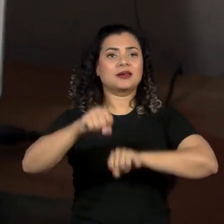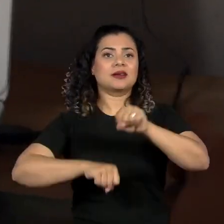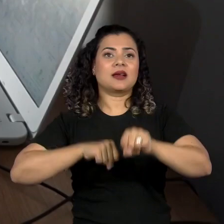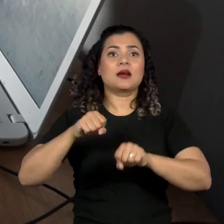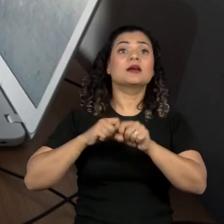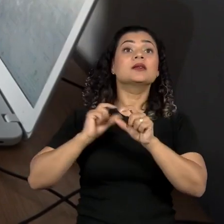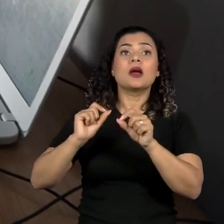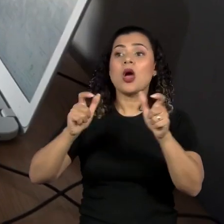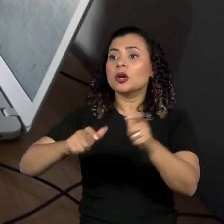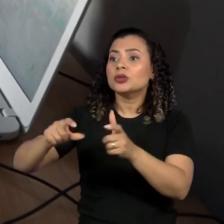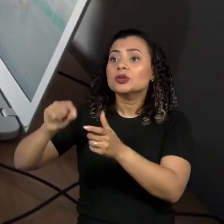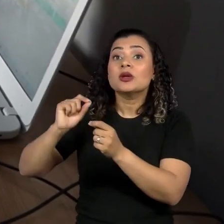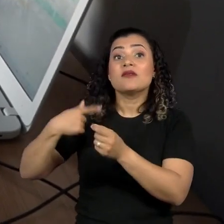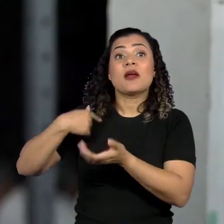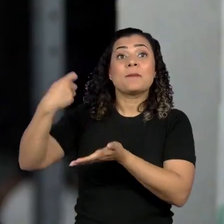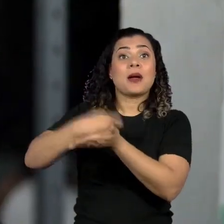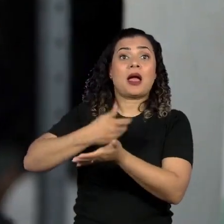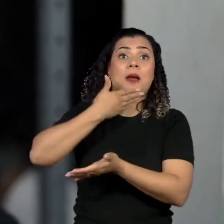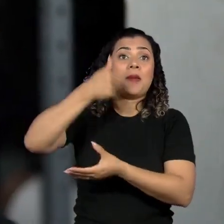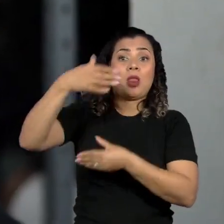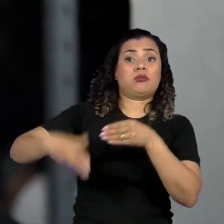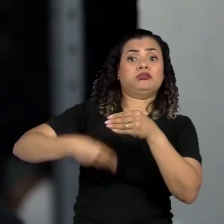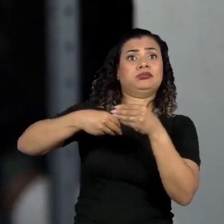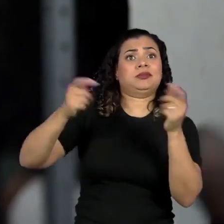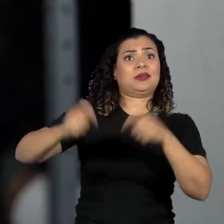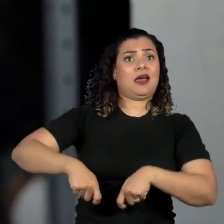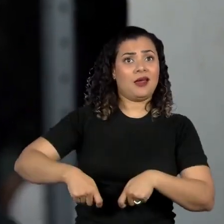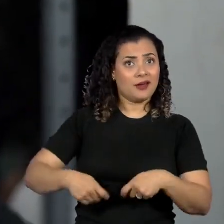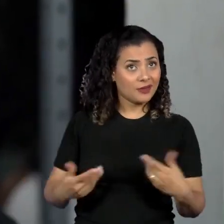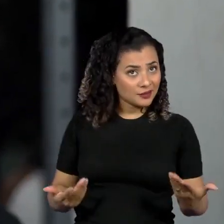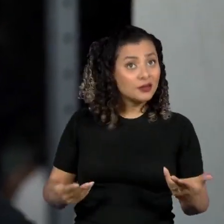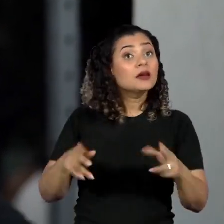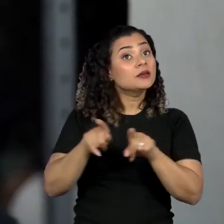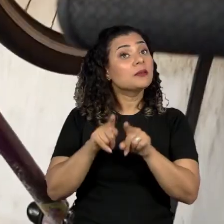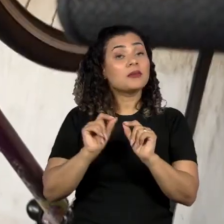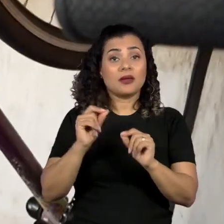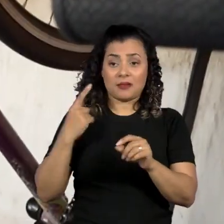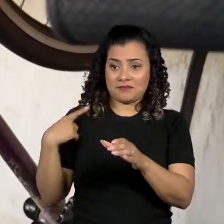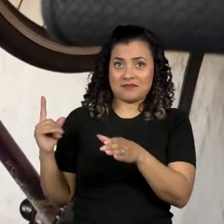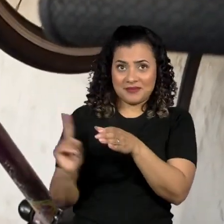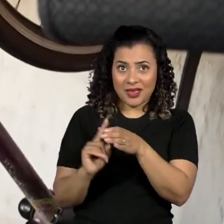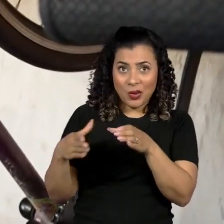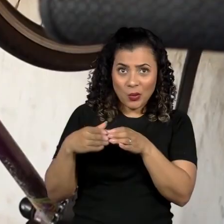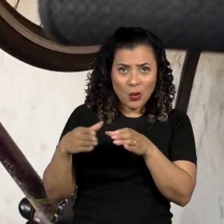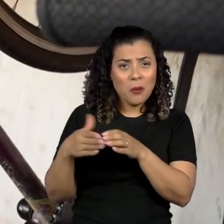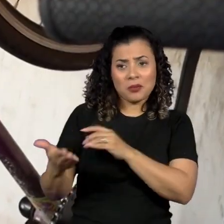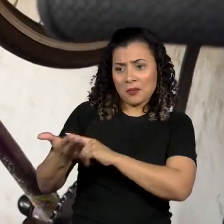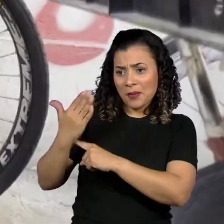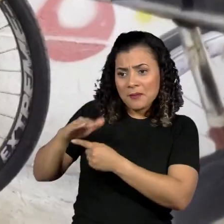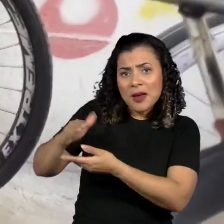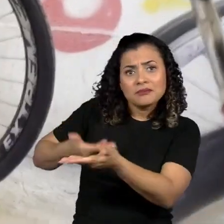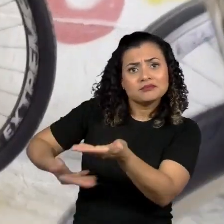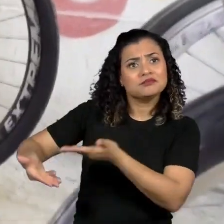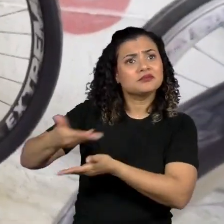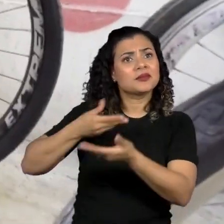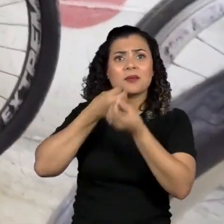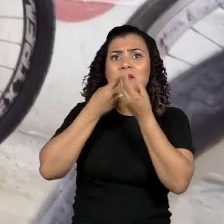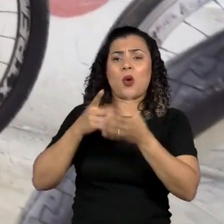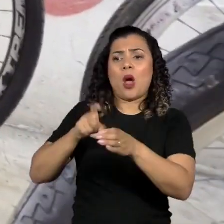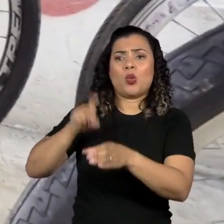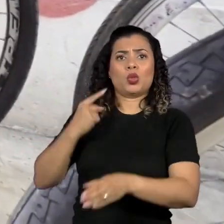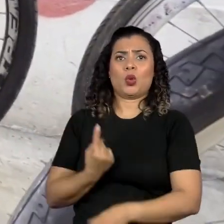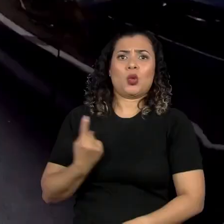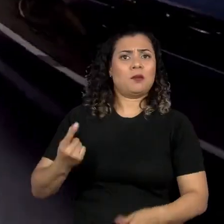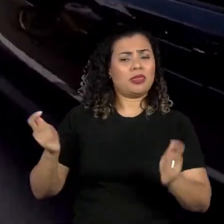de clientes que vão pagar de uma forma melhor. É meio que sensacional, né, poder fazer parte da cooperativa, ter autonomia do seu